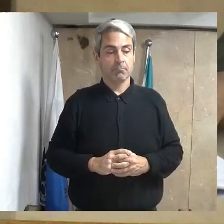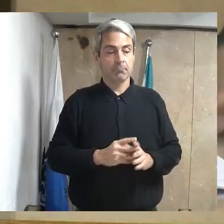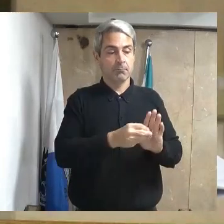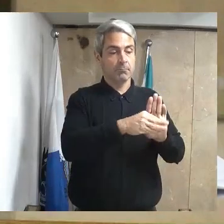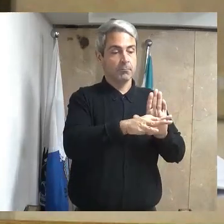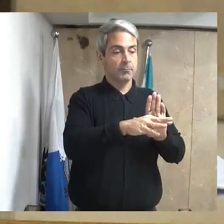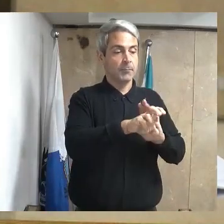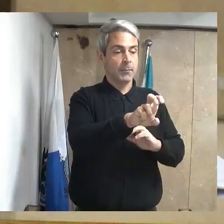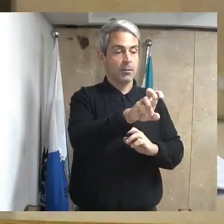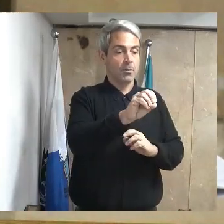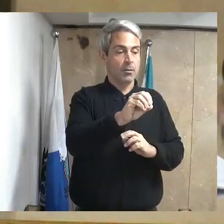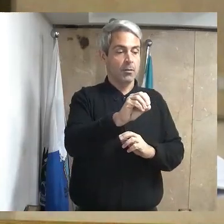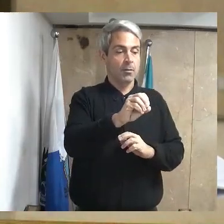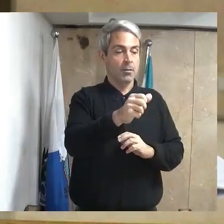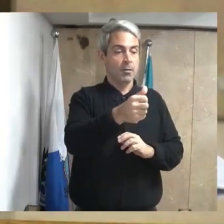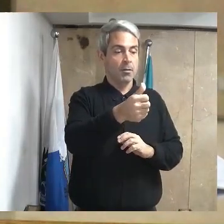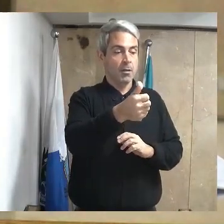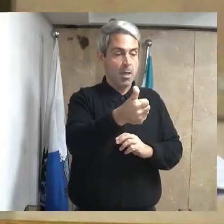Indicação número